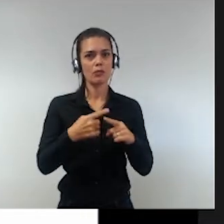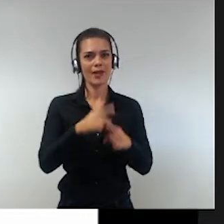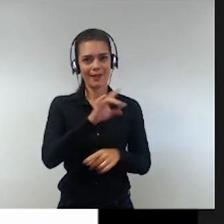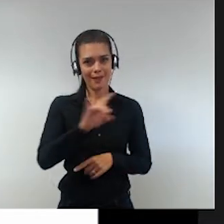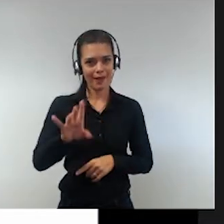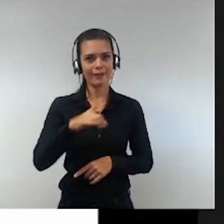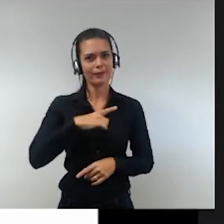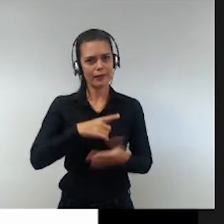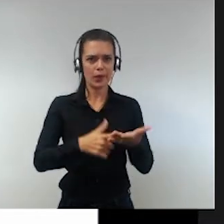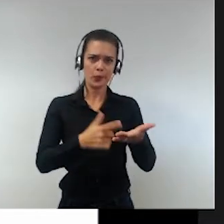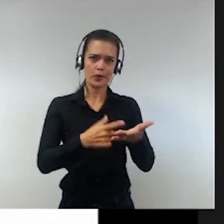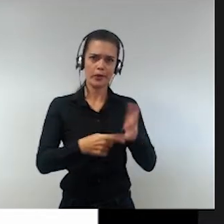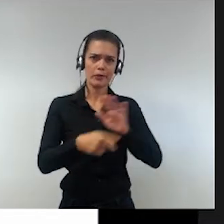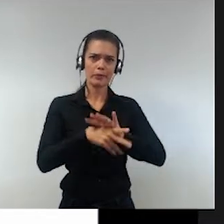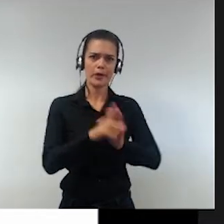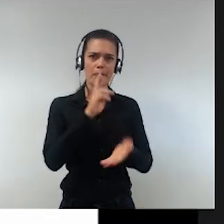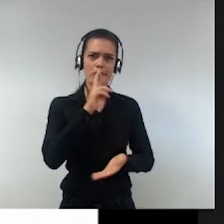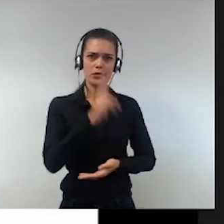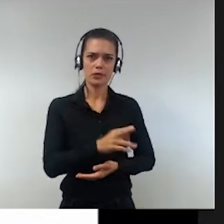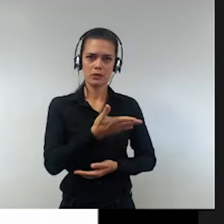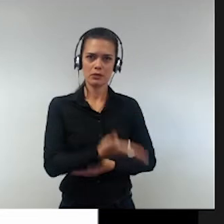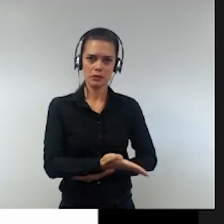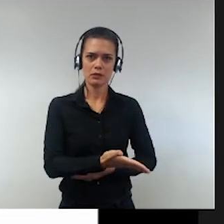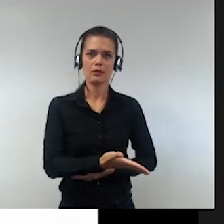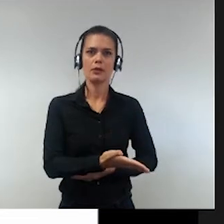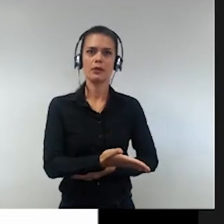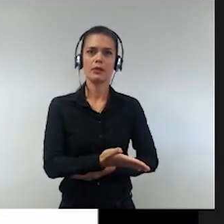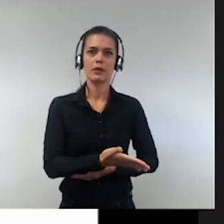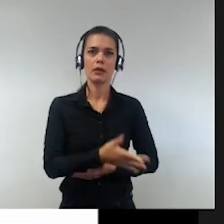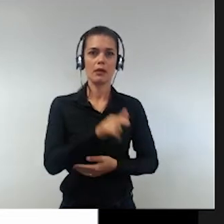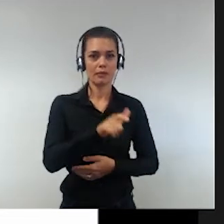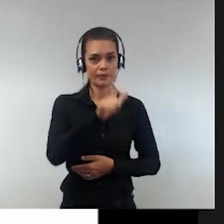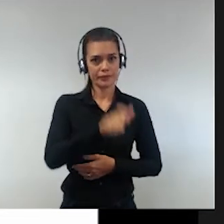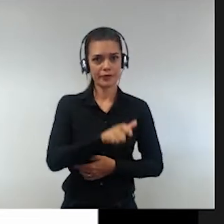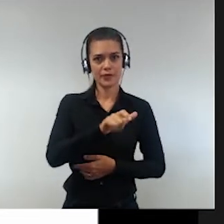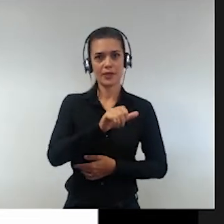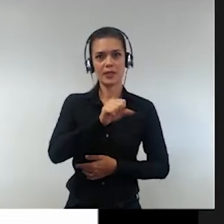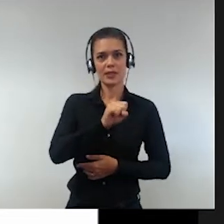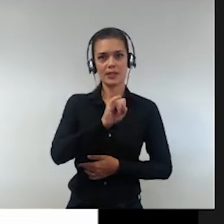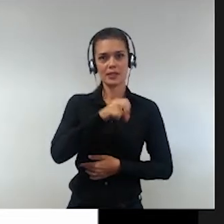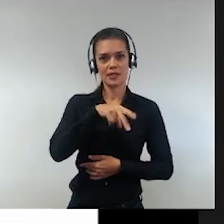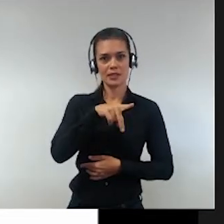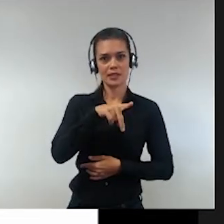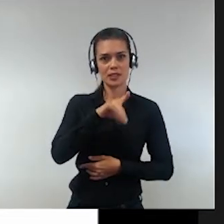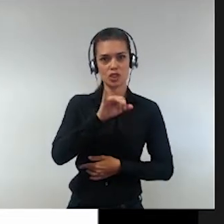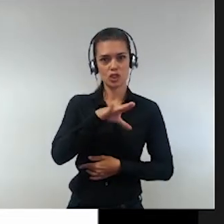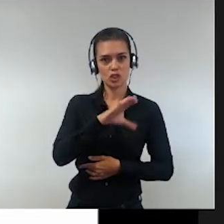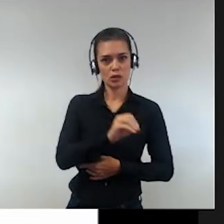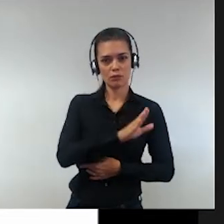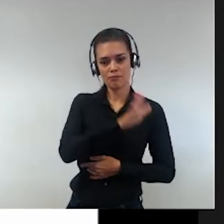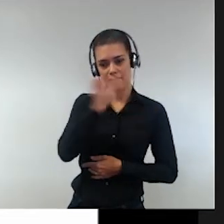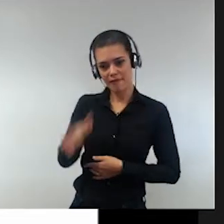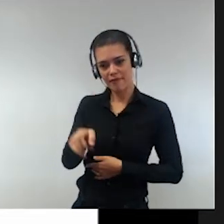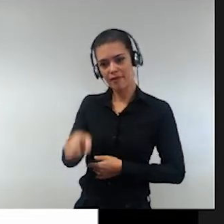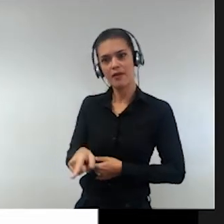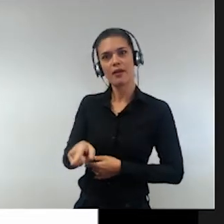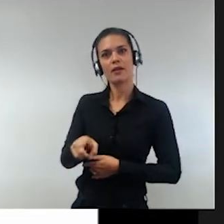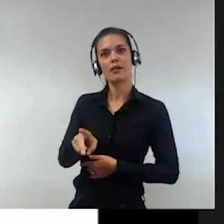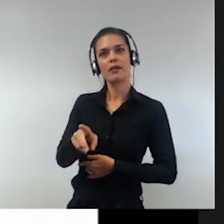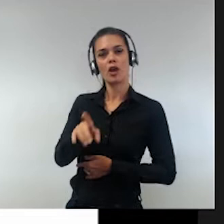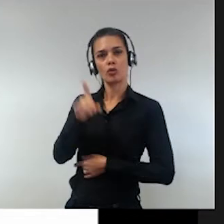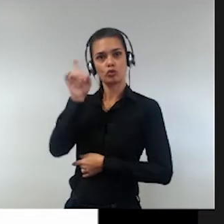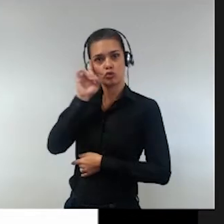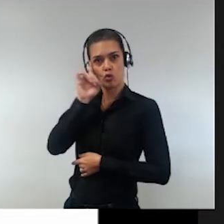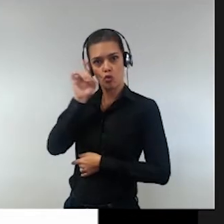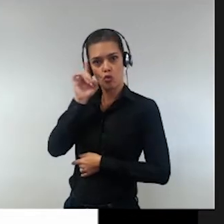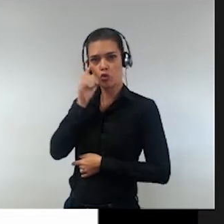síndico, munido desse livro, ele se dirige ao condômino tutor do animal, e esse condômino tutor do animal que late intermitentemente